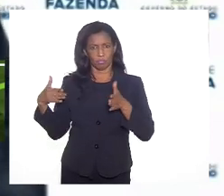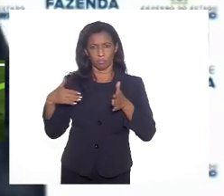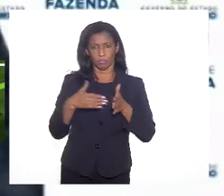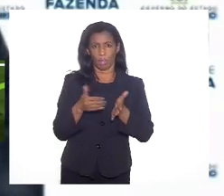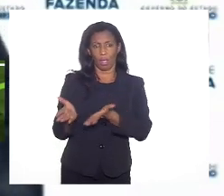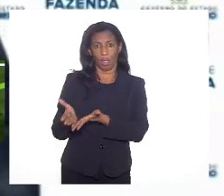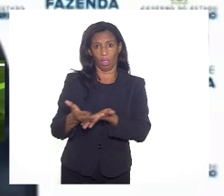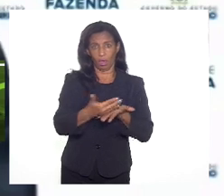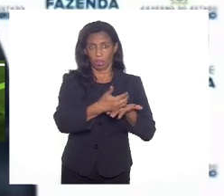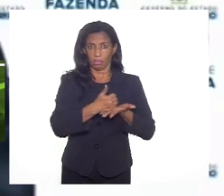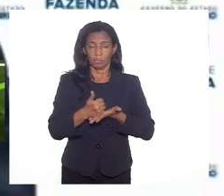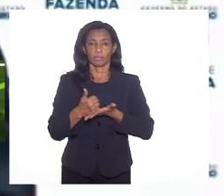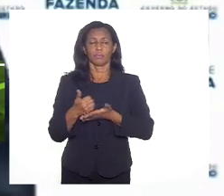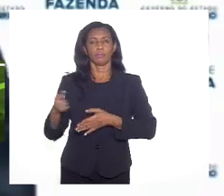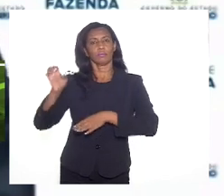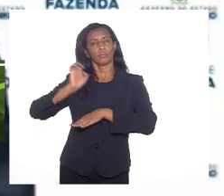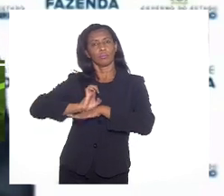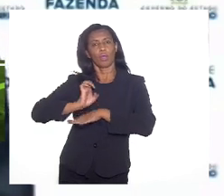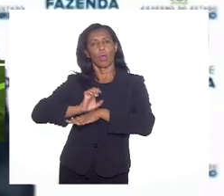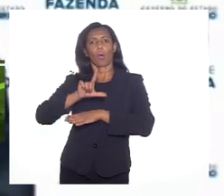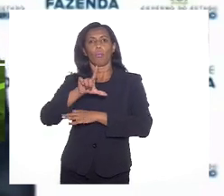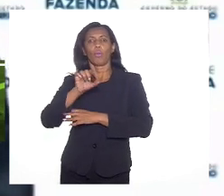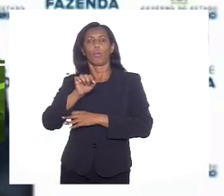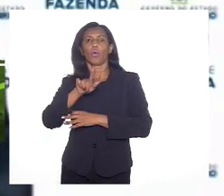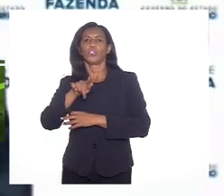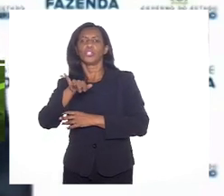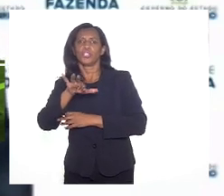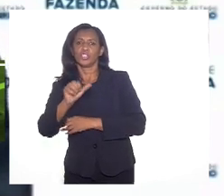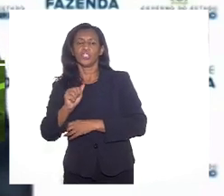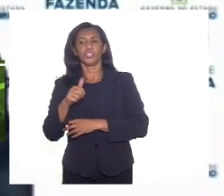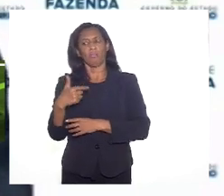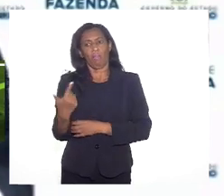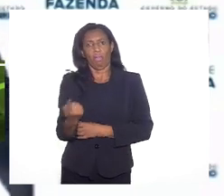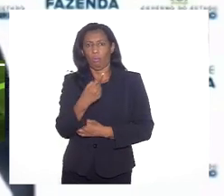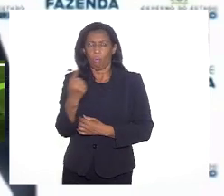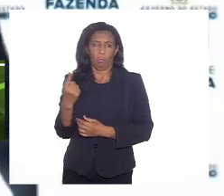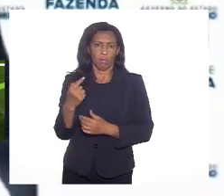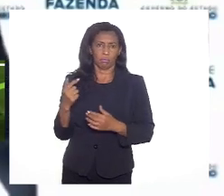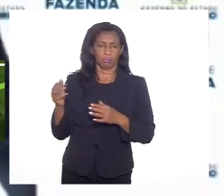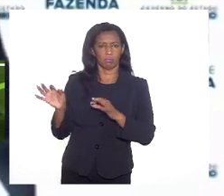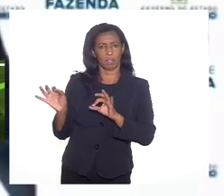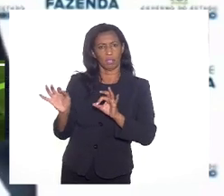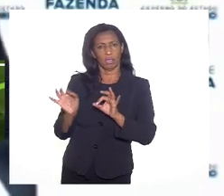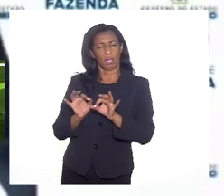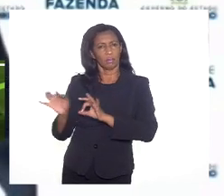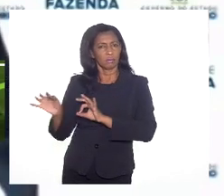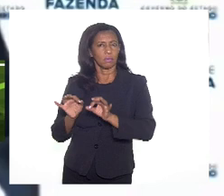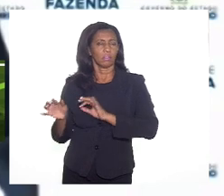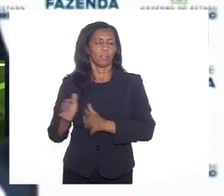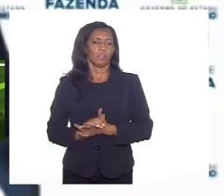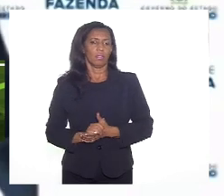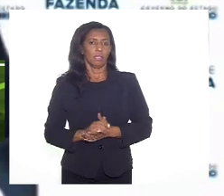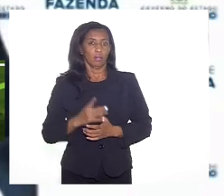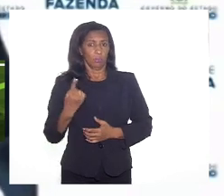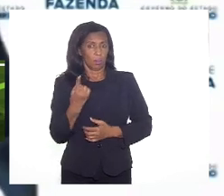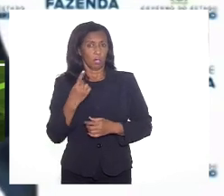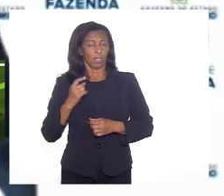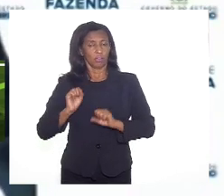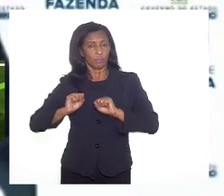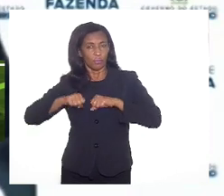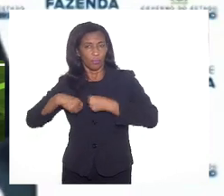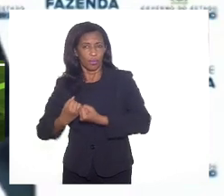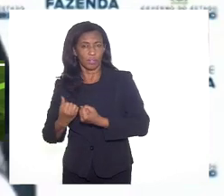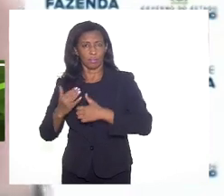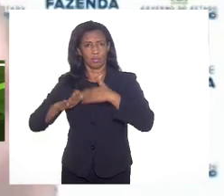arrecadação para o Estado, como logística é uma delas, que a gente tem buscado reforçar. E